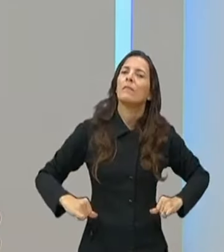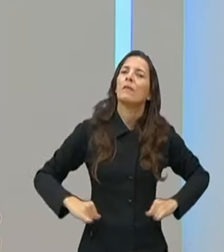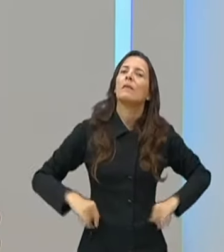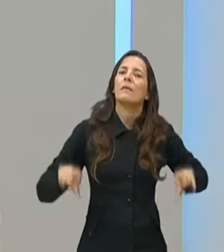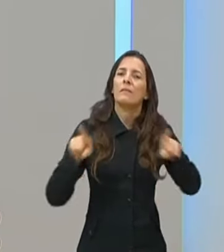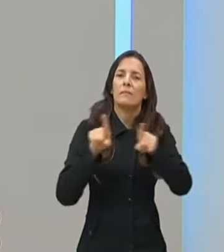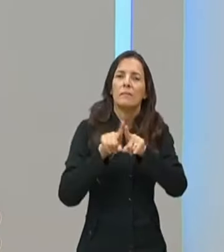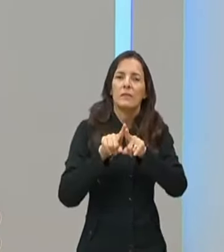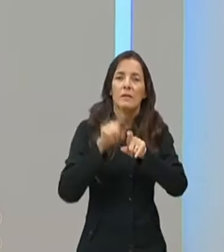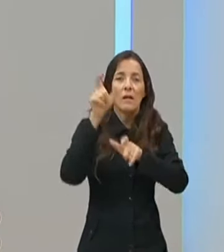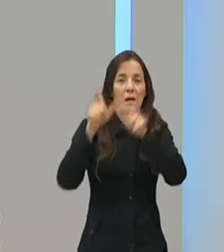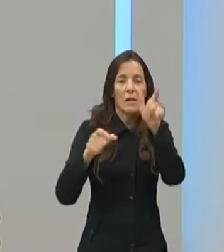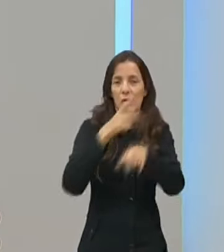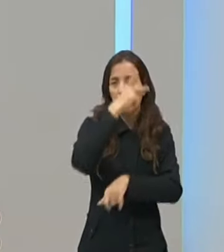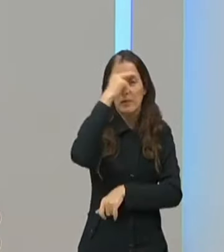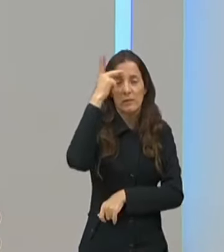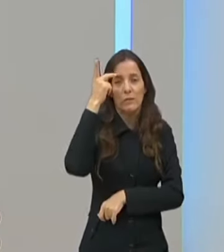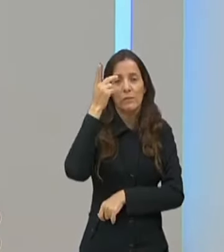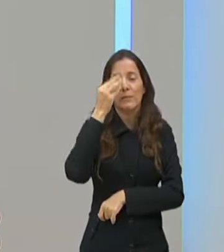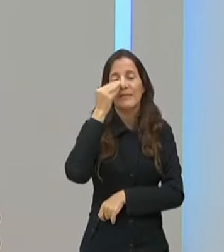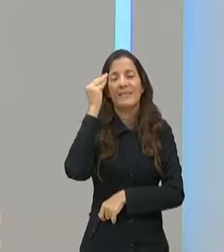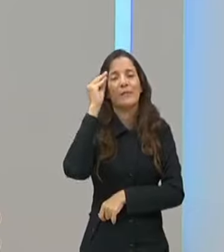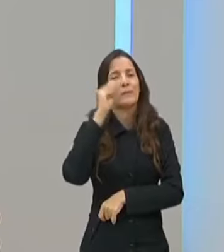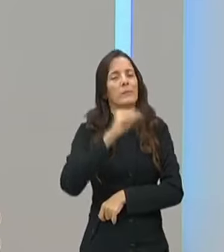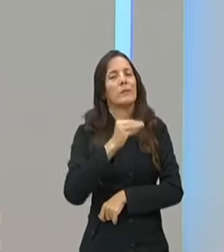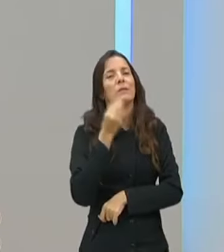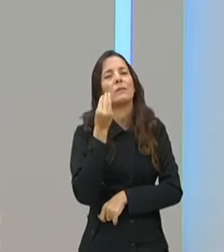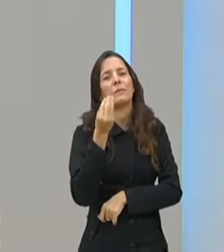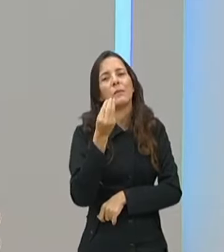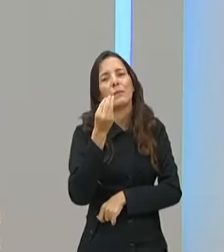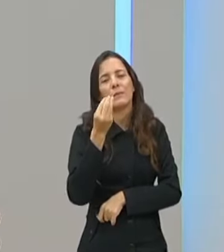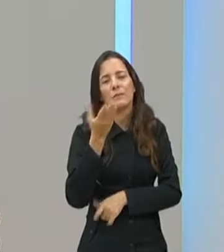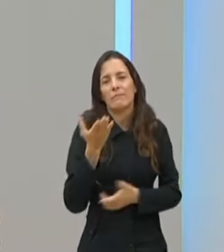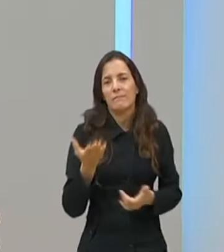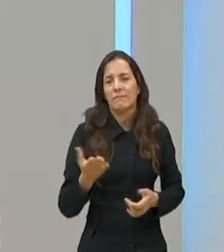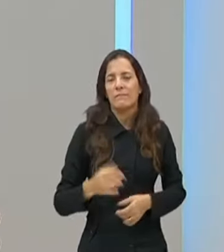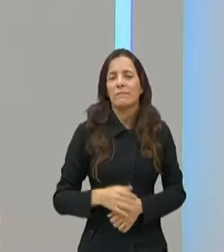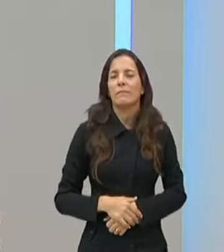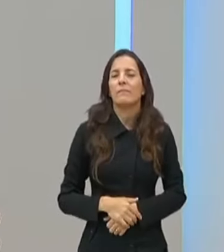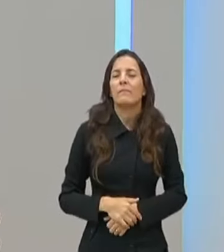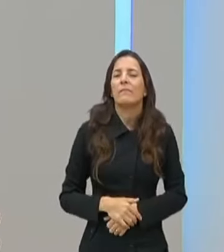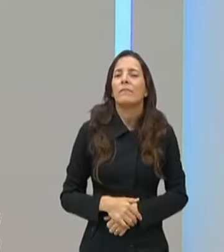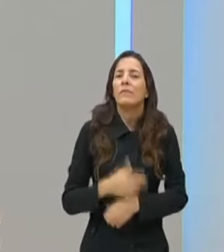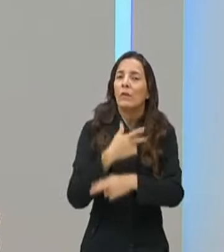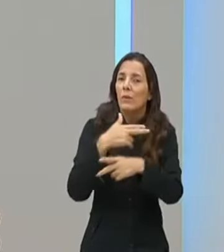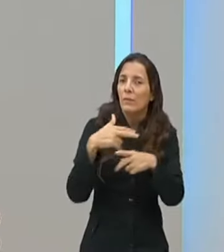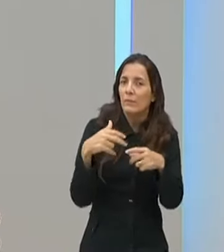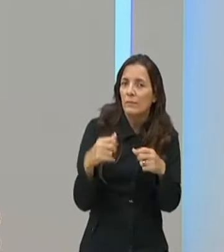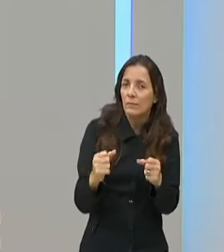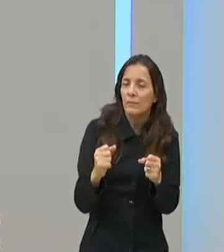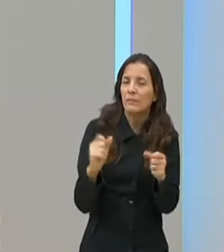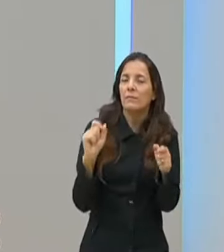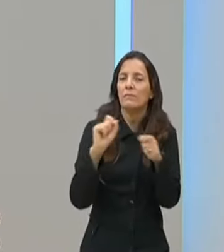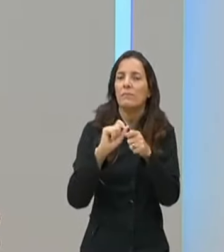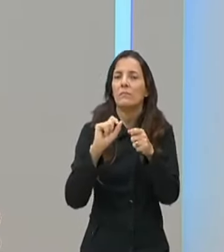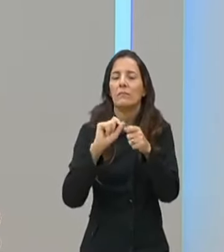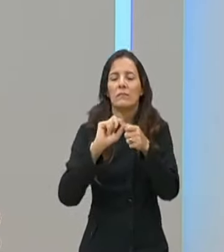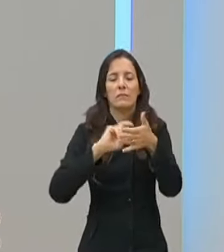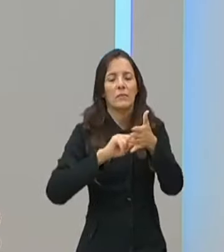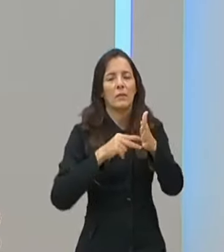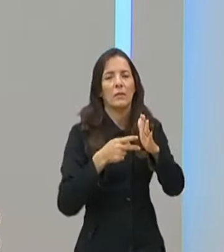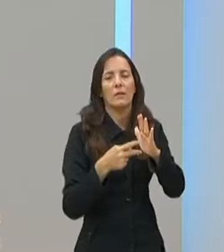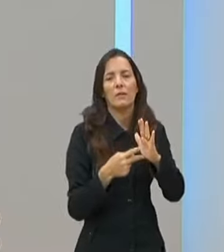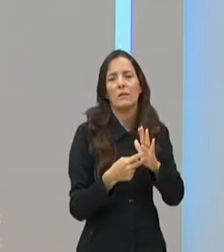tão grande, como algo que está sendo moído, que está sendo quebrado